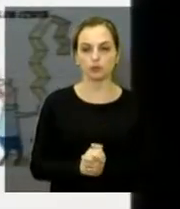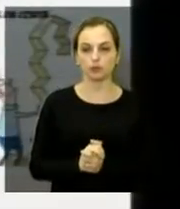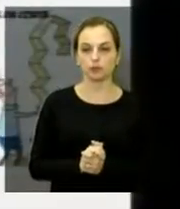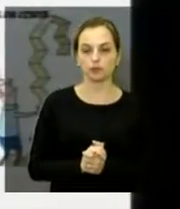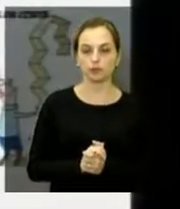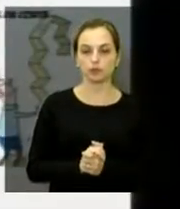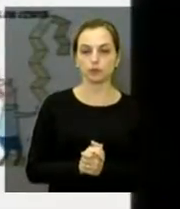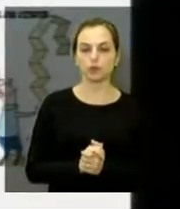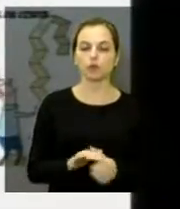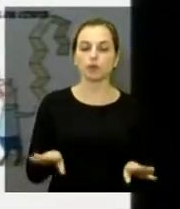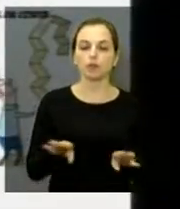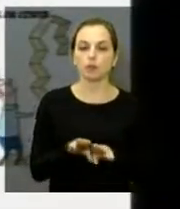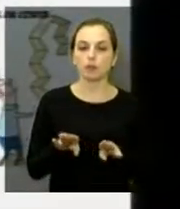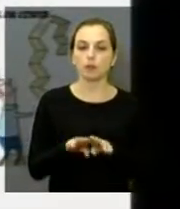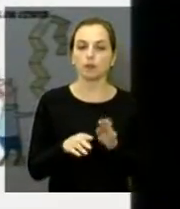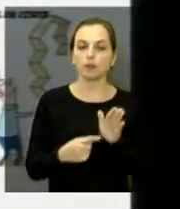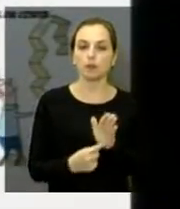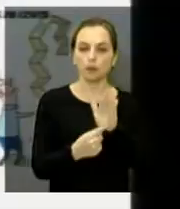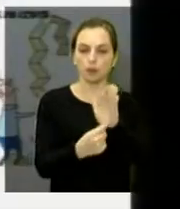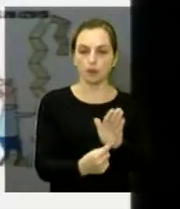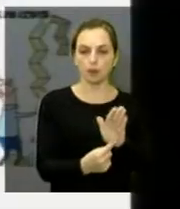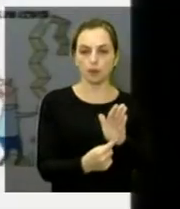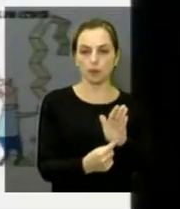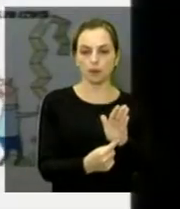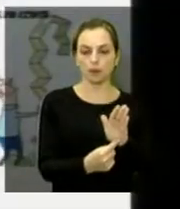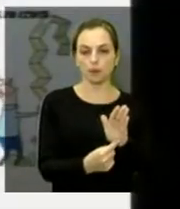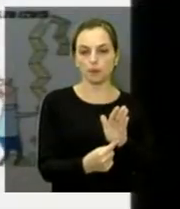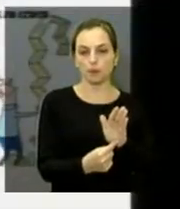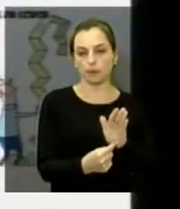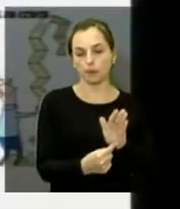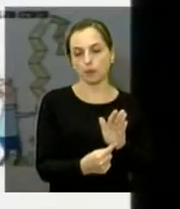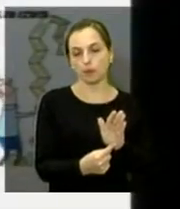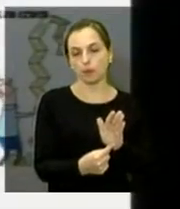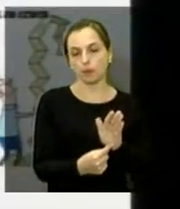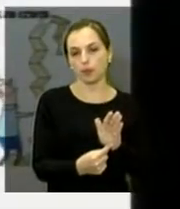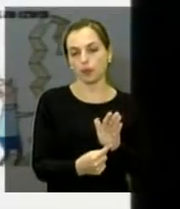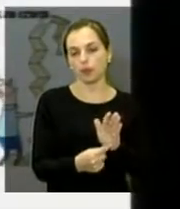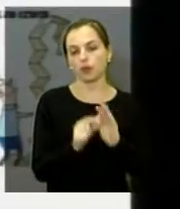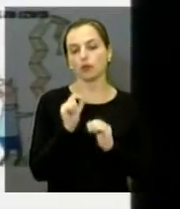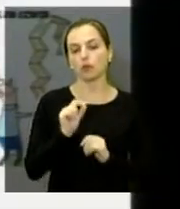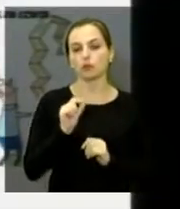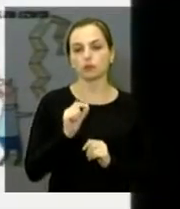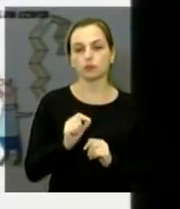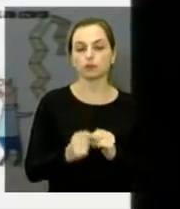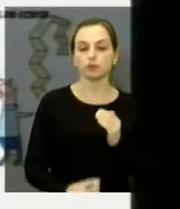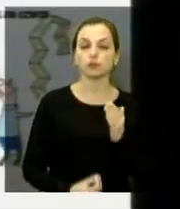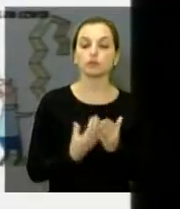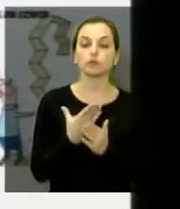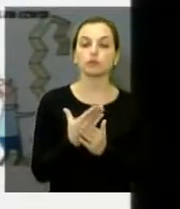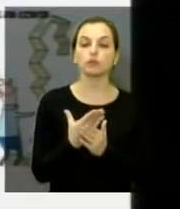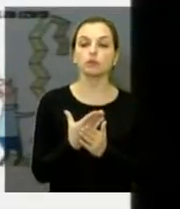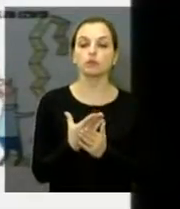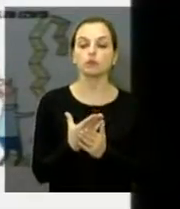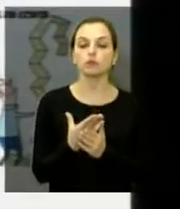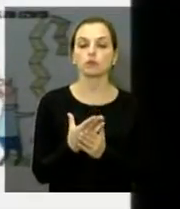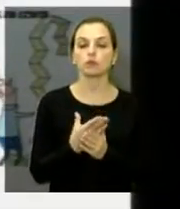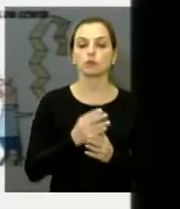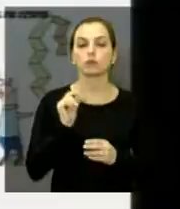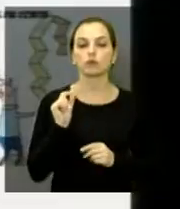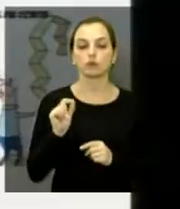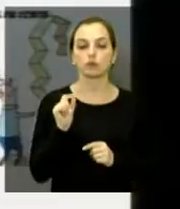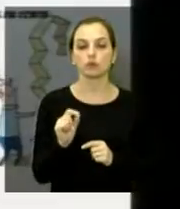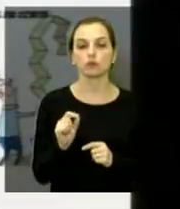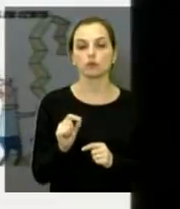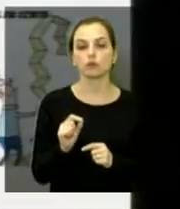Uma outra coisa também que eu levantei lá, presidente, até deixar para a população, o que, que acontece?